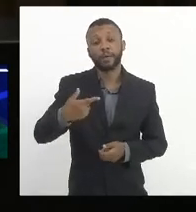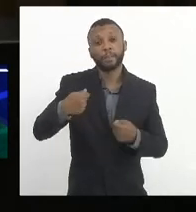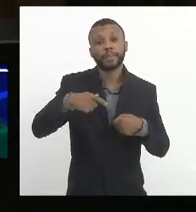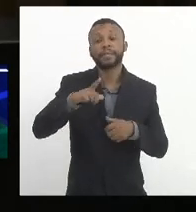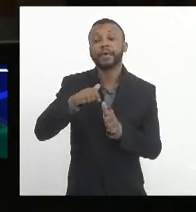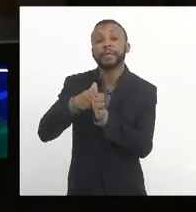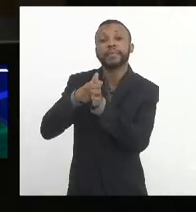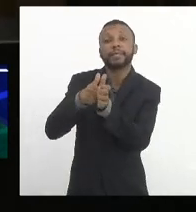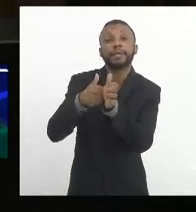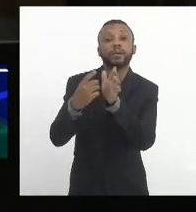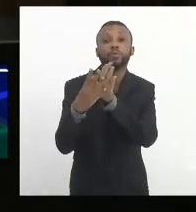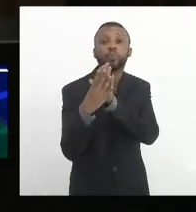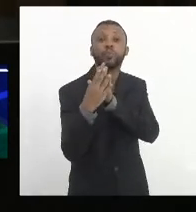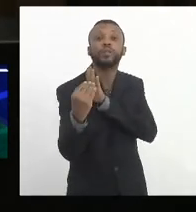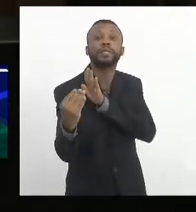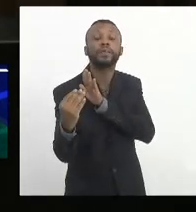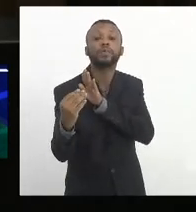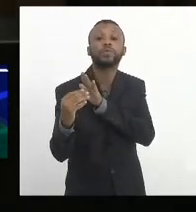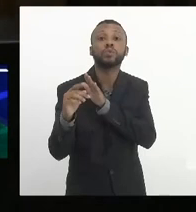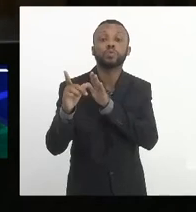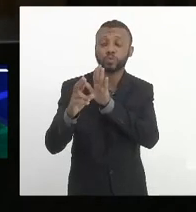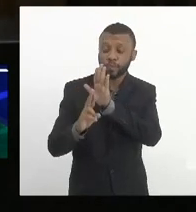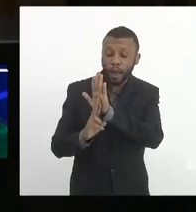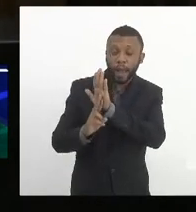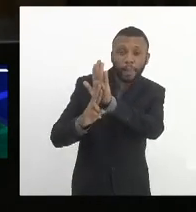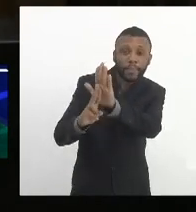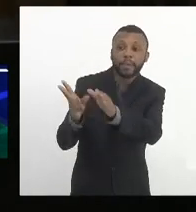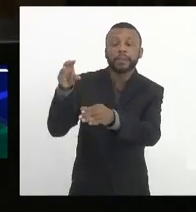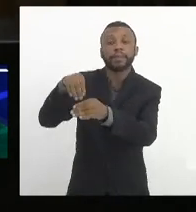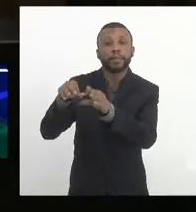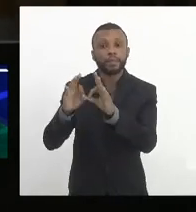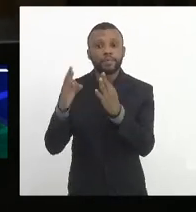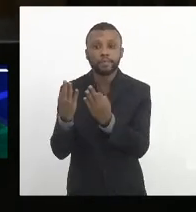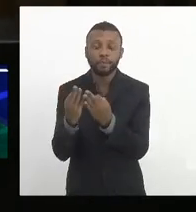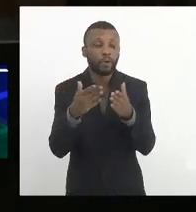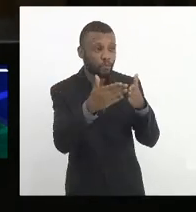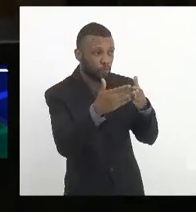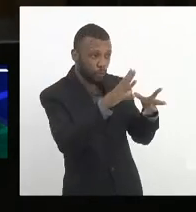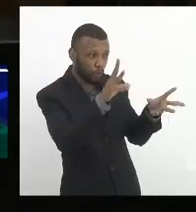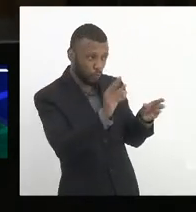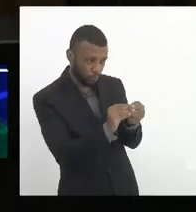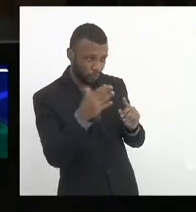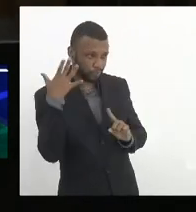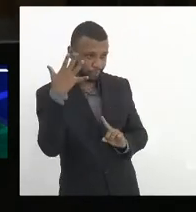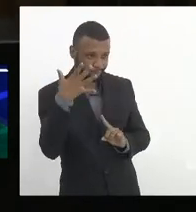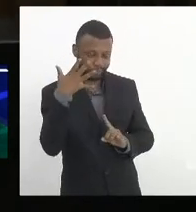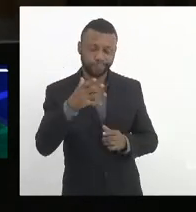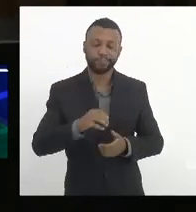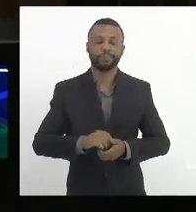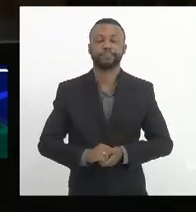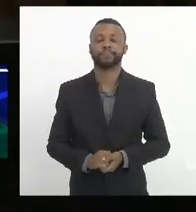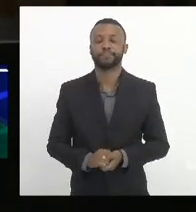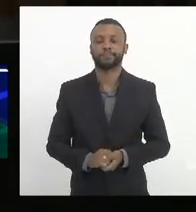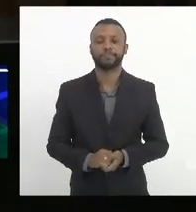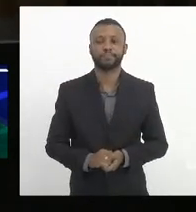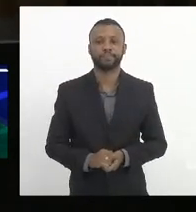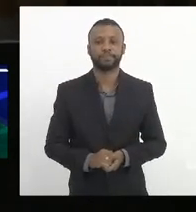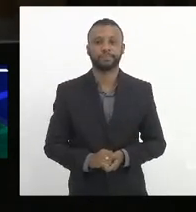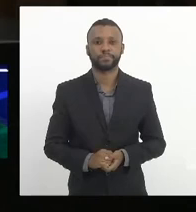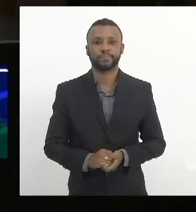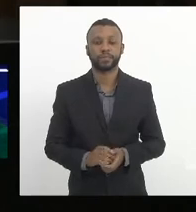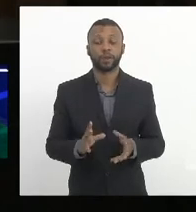daquilo que acontece nos nossos lares as nossas famílias viajou para concluir Deputado para concluir o